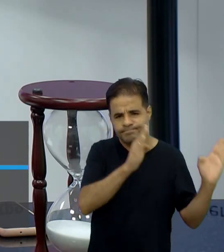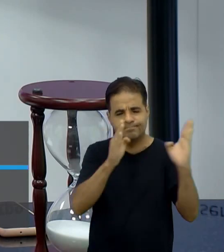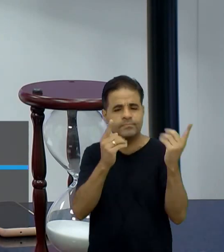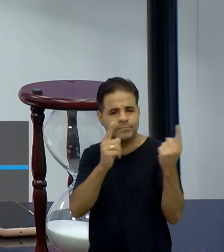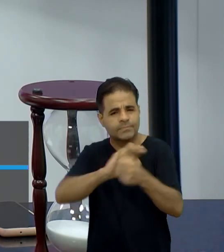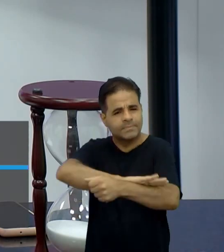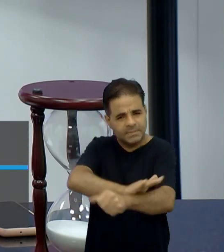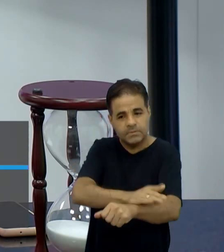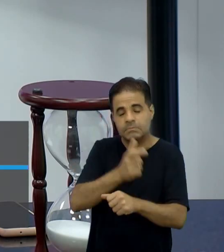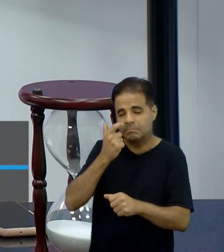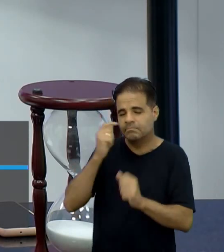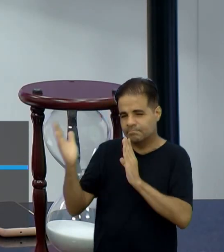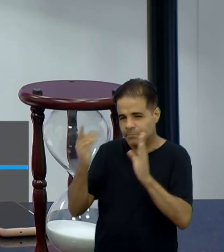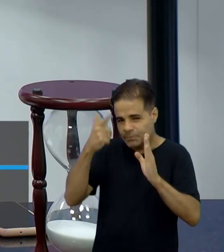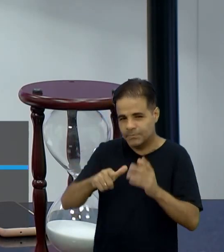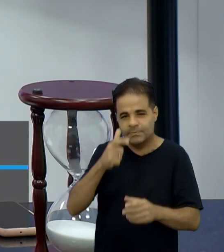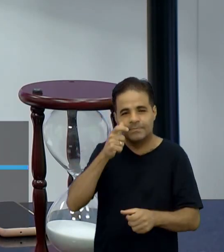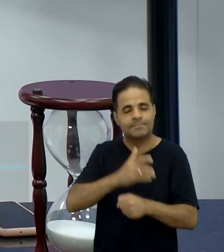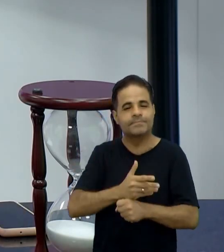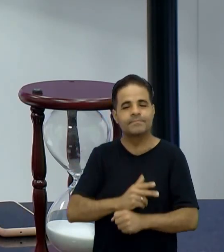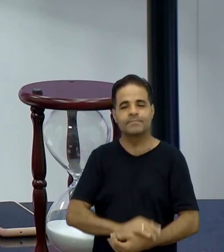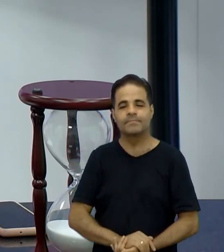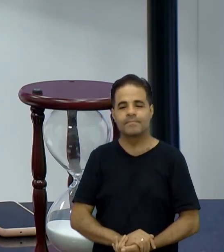vou deixar mais um vídeo para vocês.